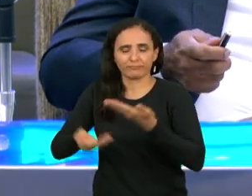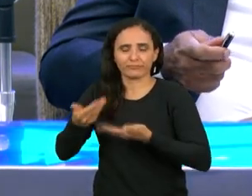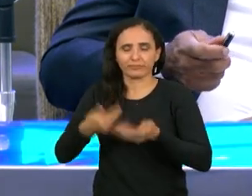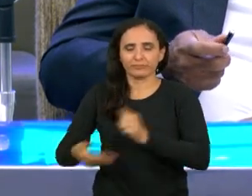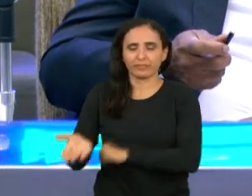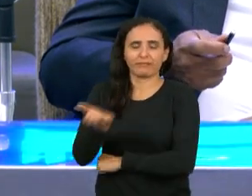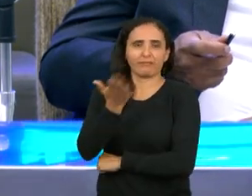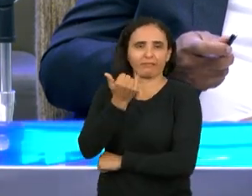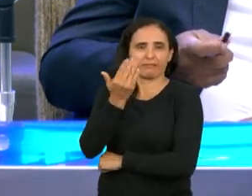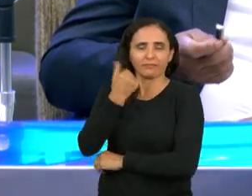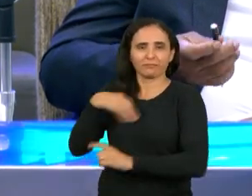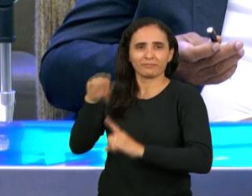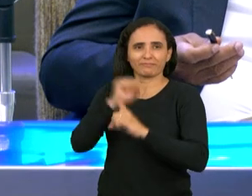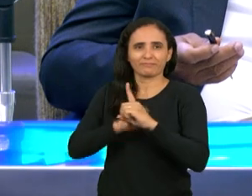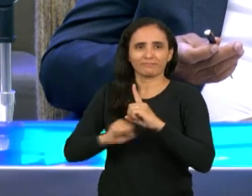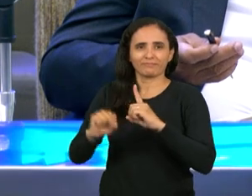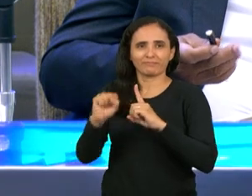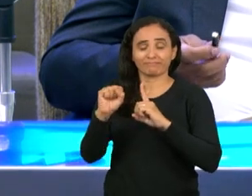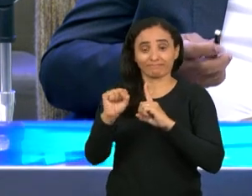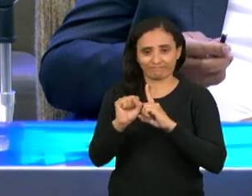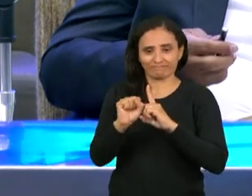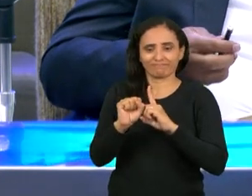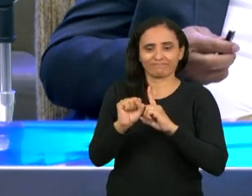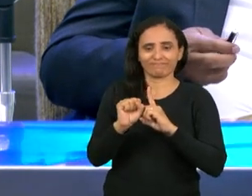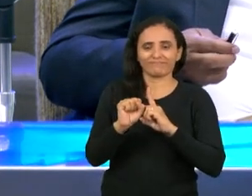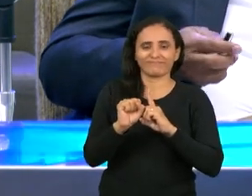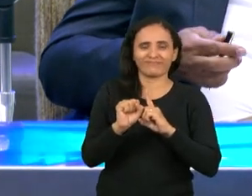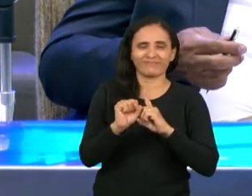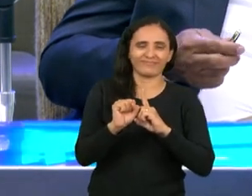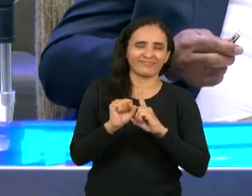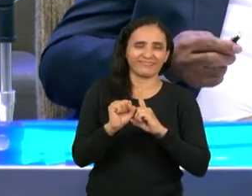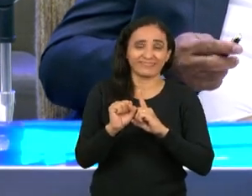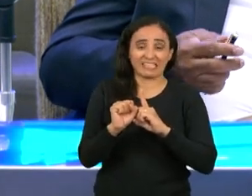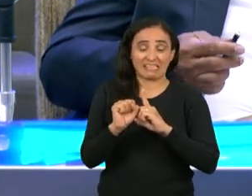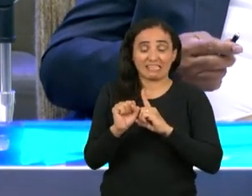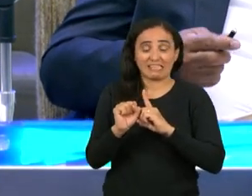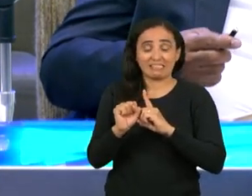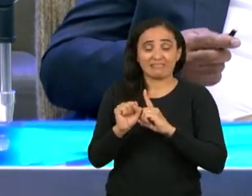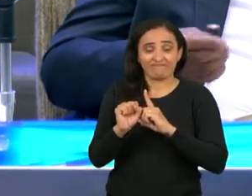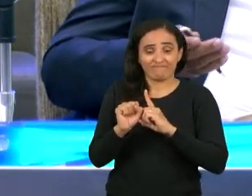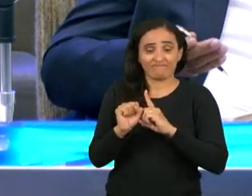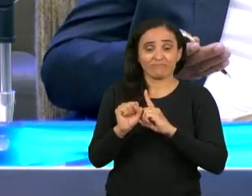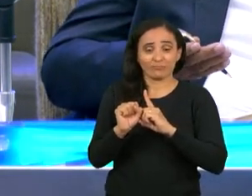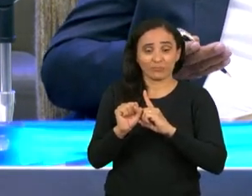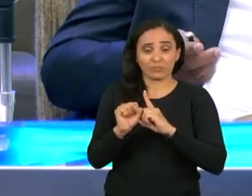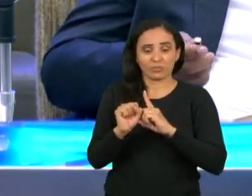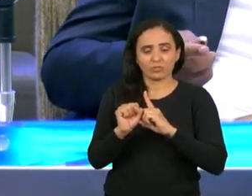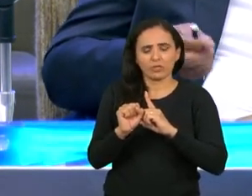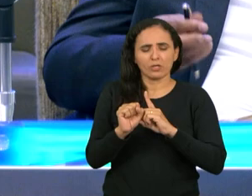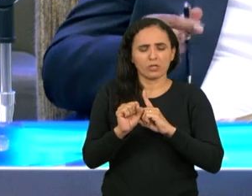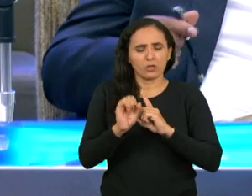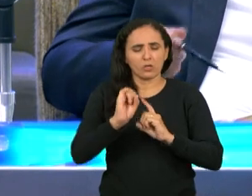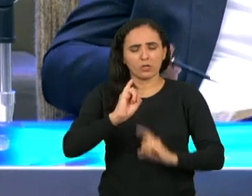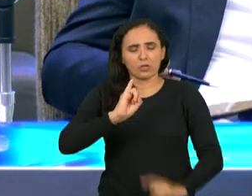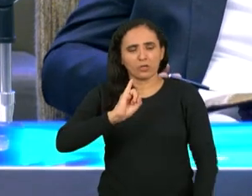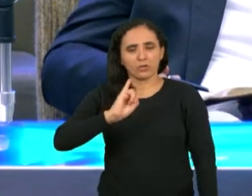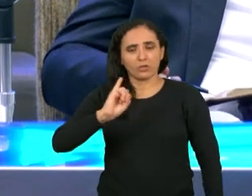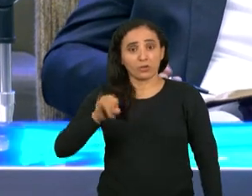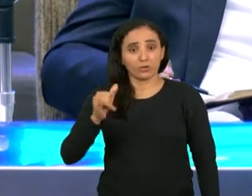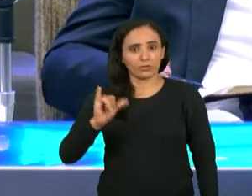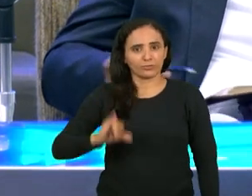social não é isso ele sacrificava por cada um deles